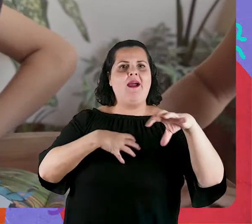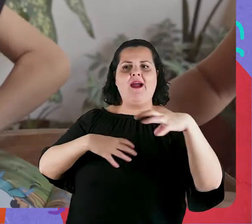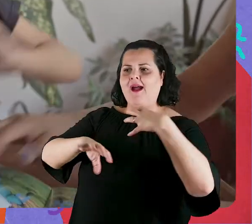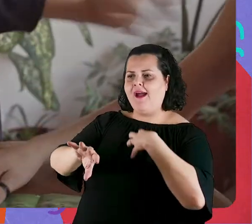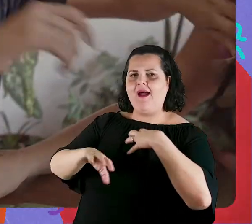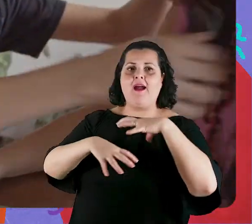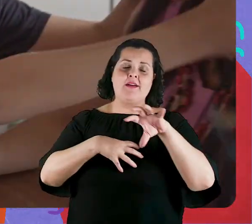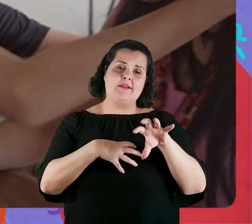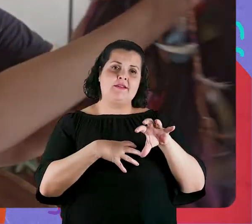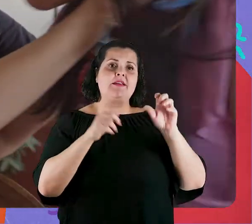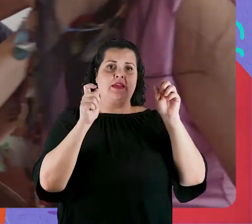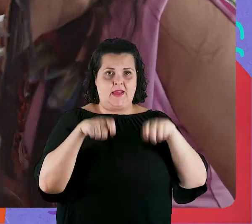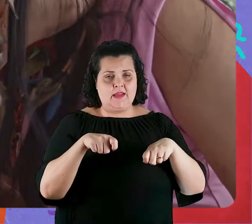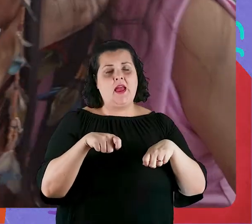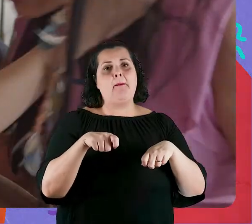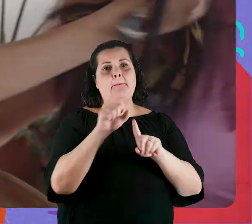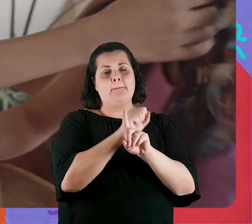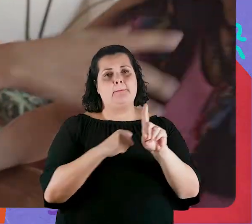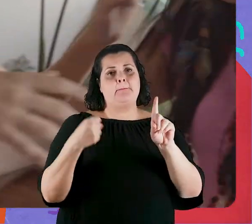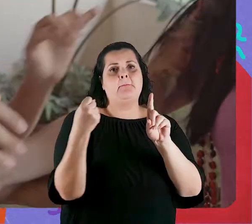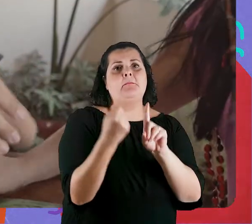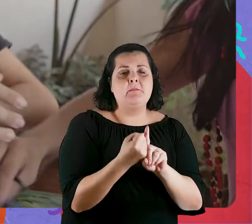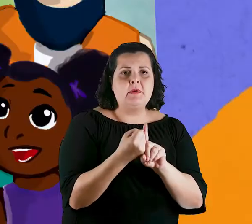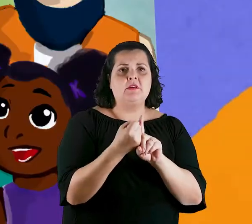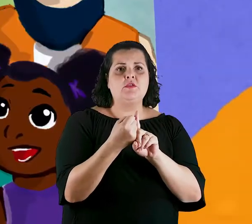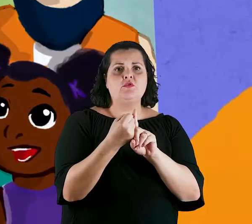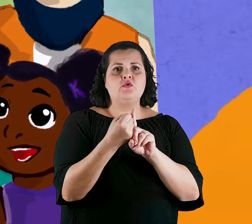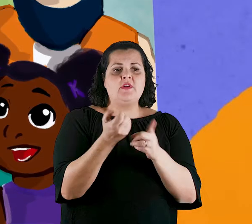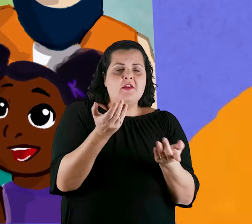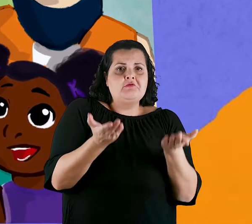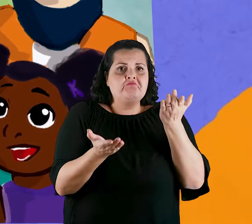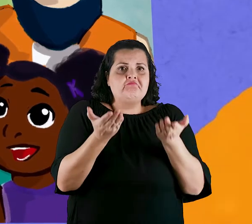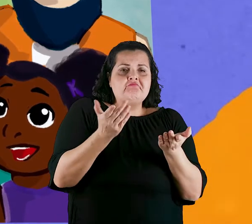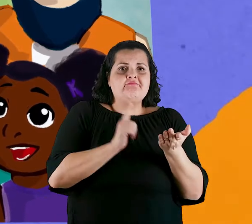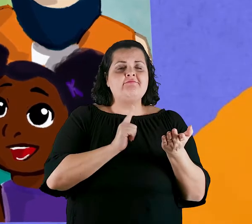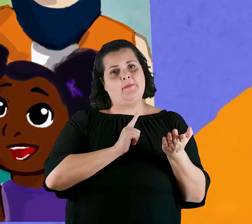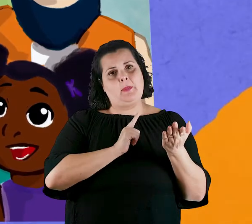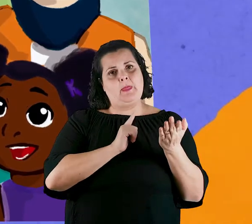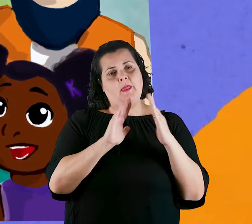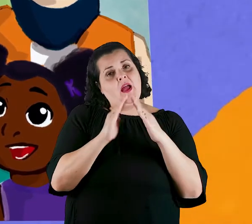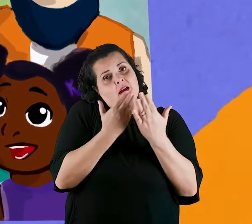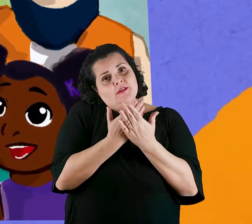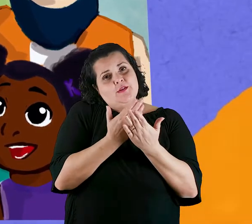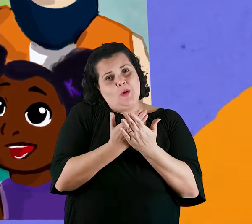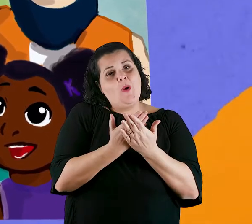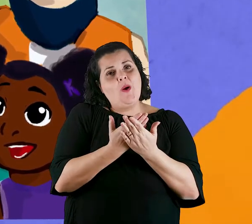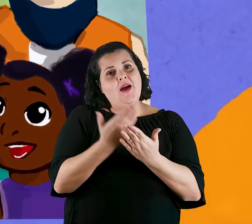que a sociedade ela vá vivendo de uma forma equilibrada. A escola entendeu o que